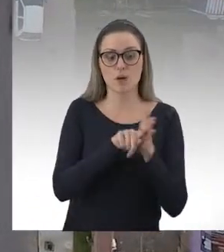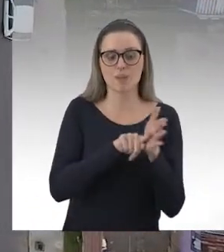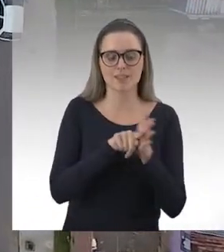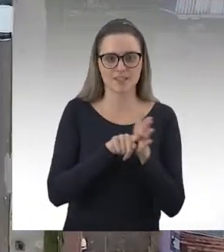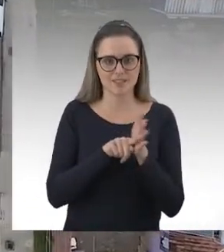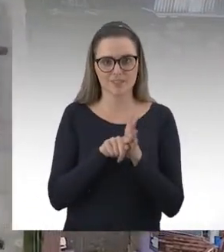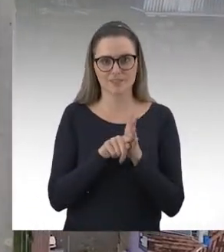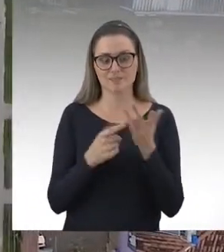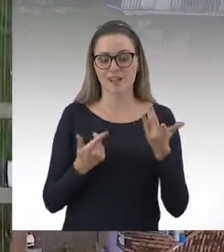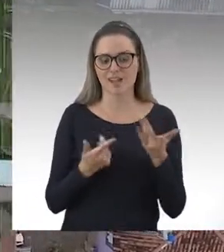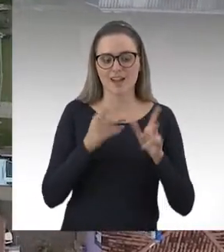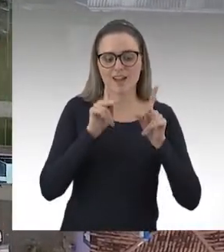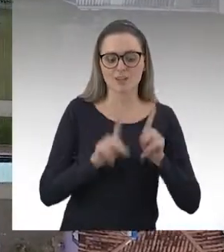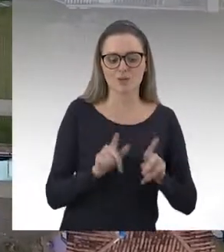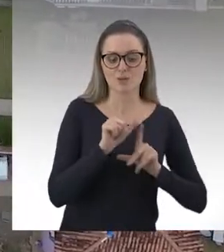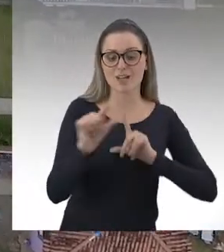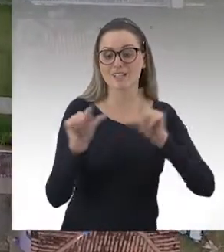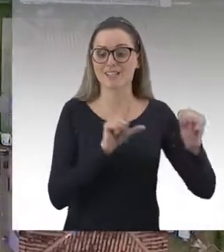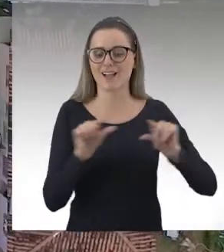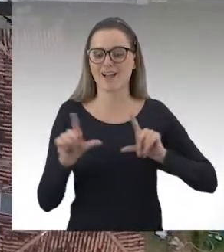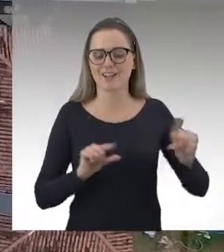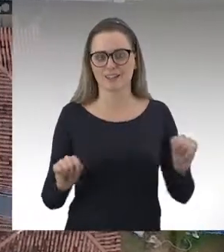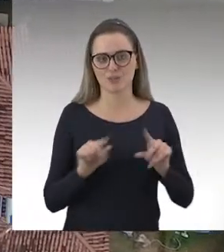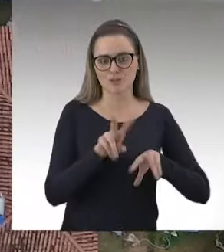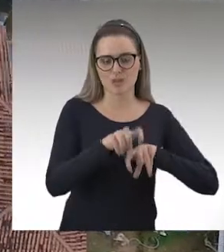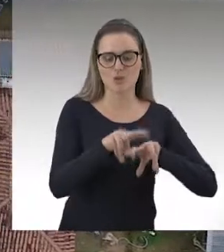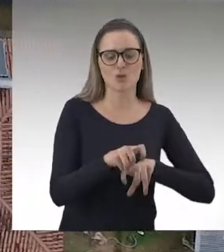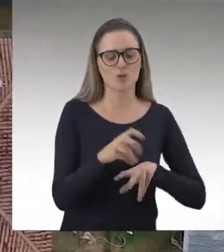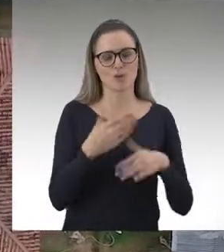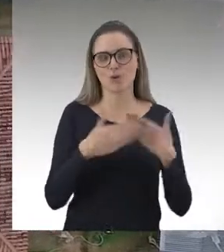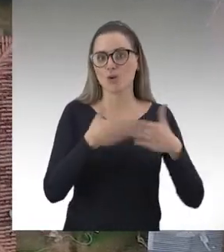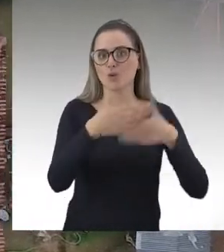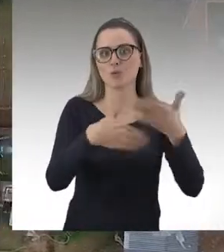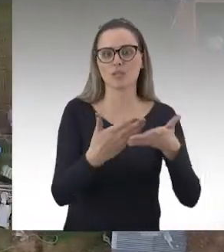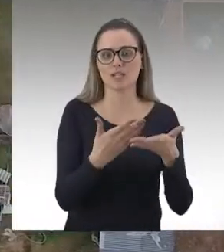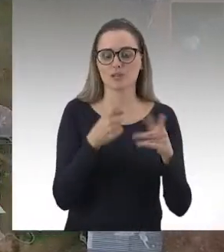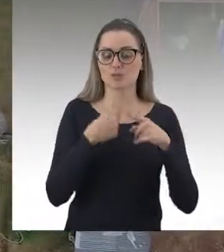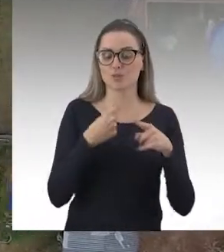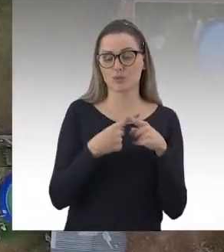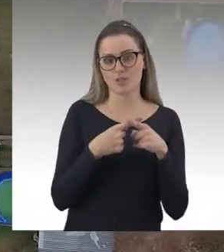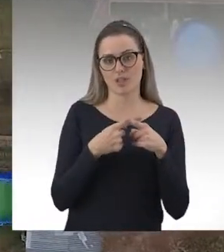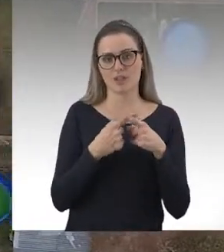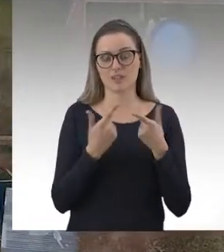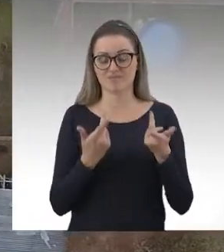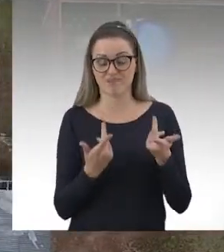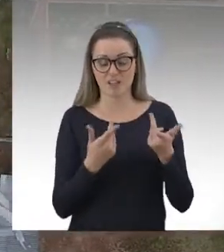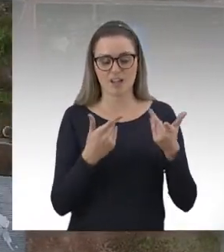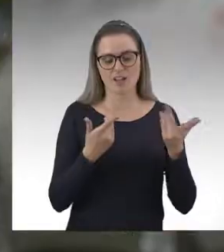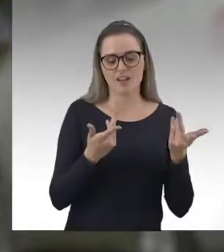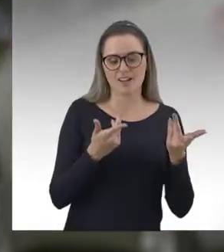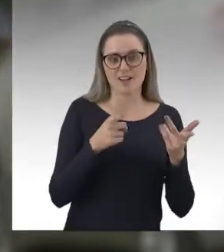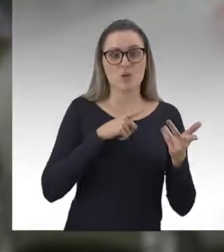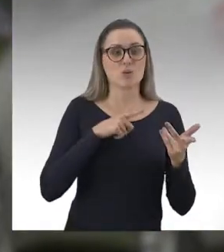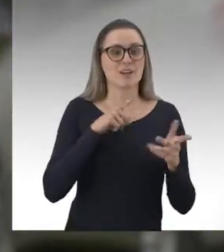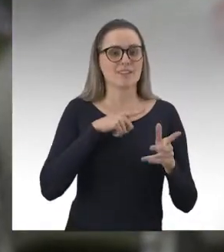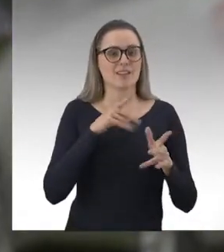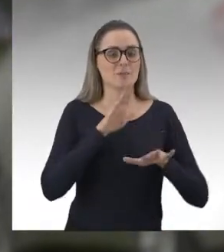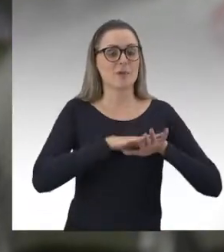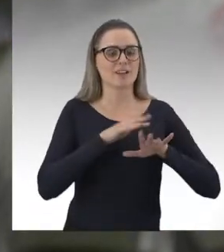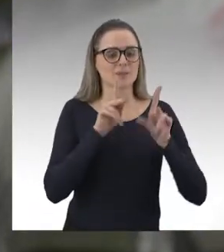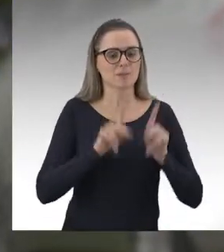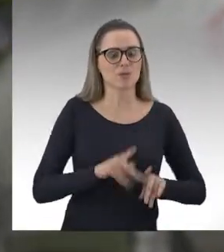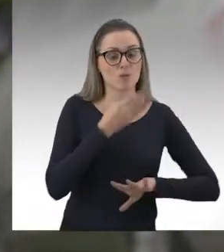êxodo do campo ainda está acontecendo fortemente. Então, um processo de envelhecimento do campo, um processo de masculinização do